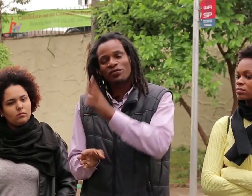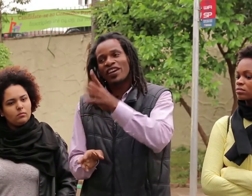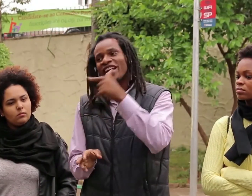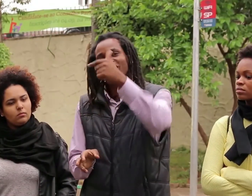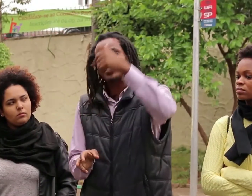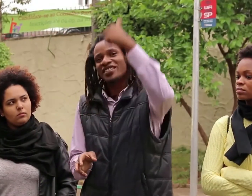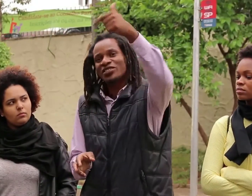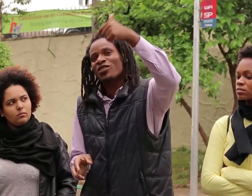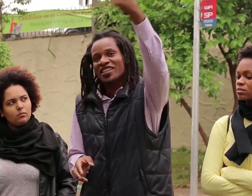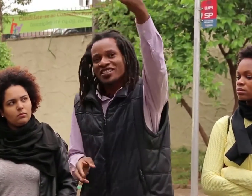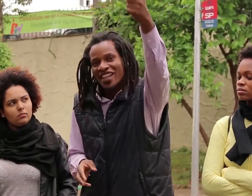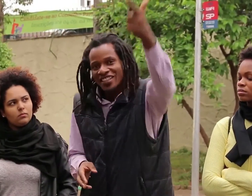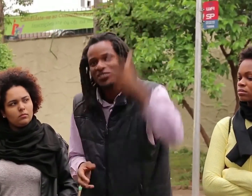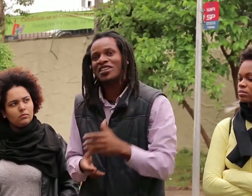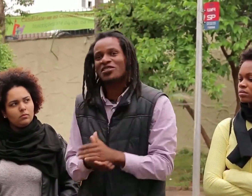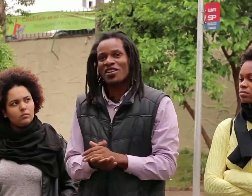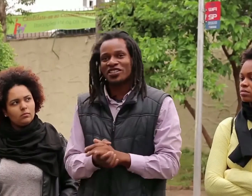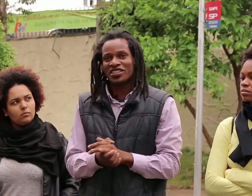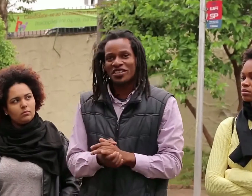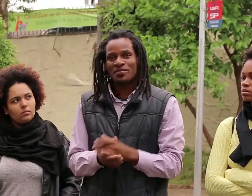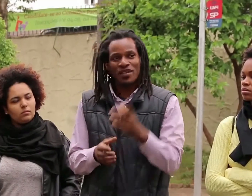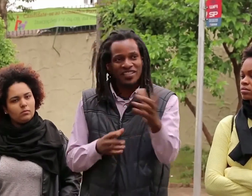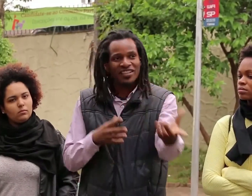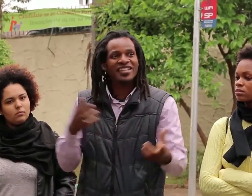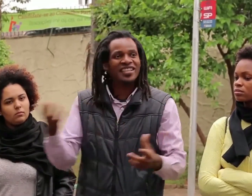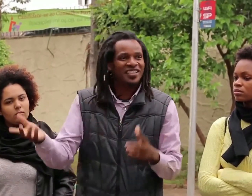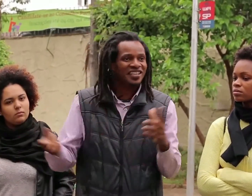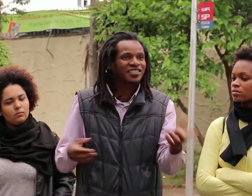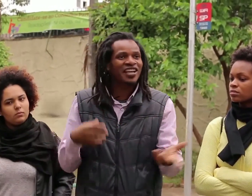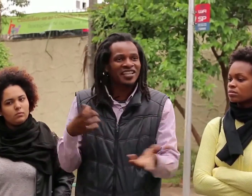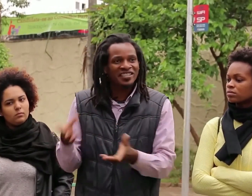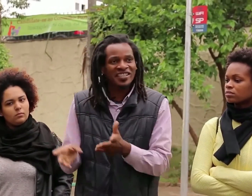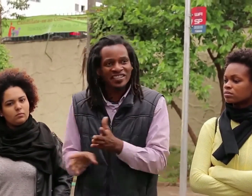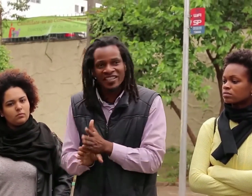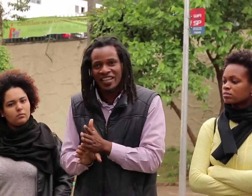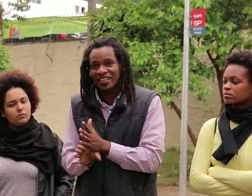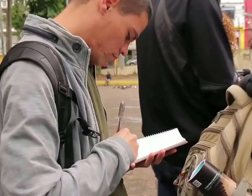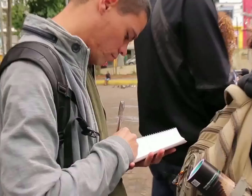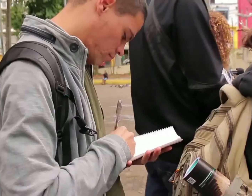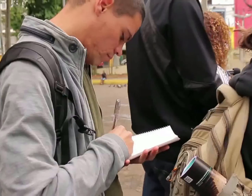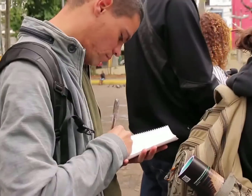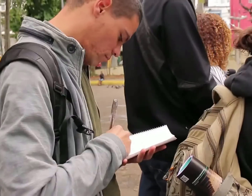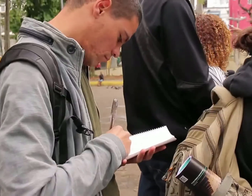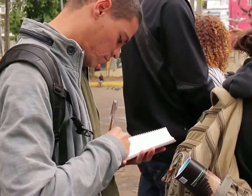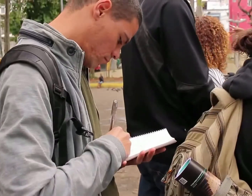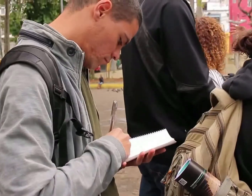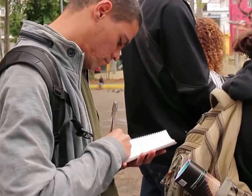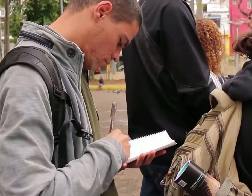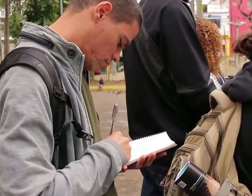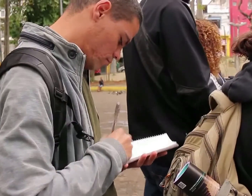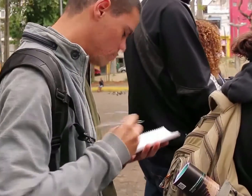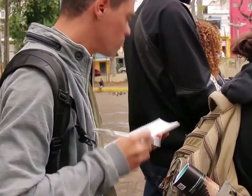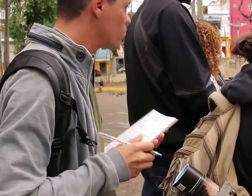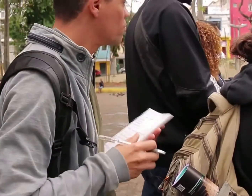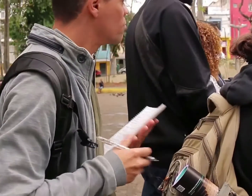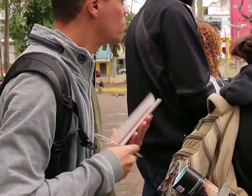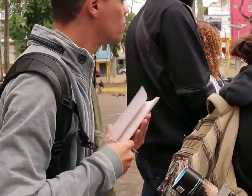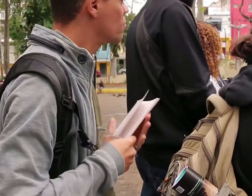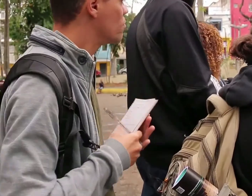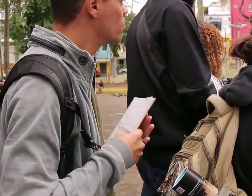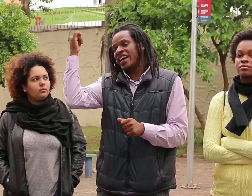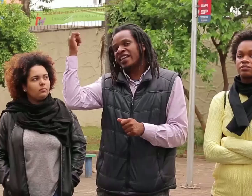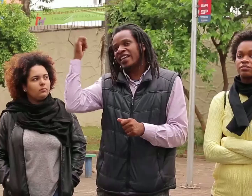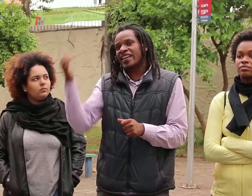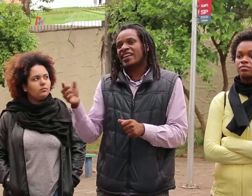totalmente diferente das escolas lá da Zona Norte. Pensando até nessa questão da resistência negra. Elas não tinham ligação praticamente nenhuma com a